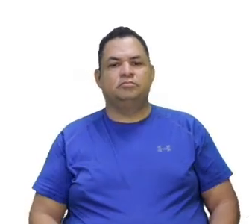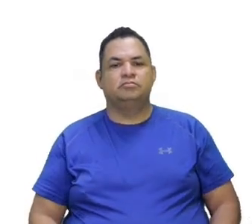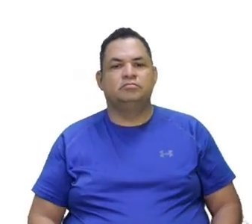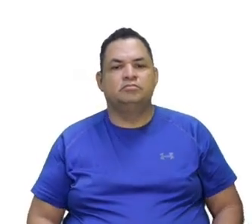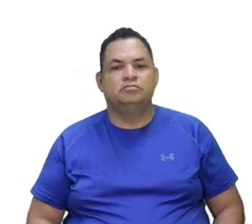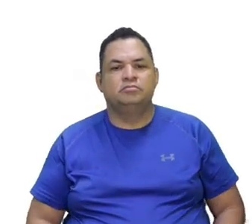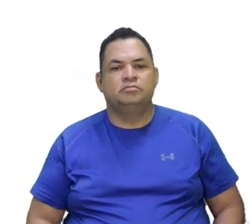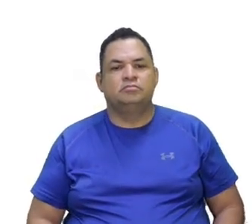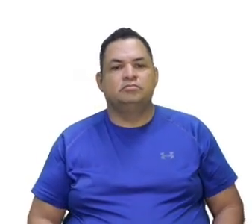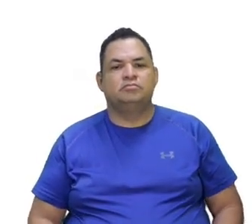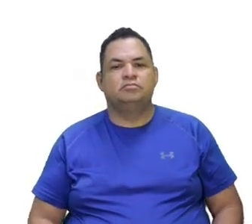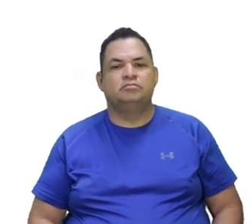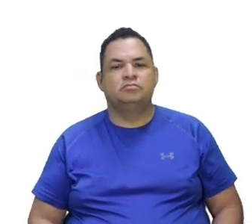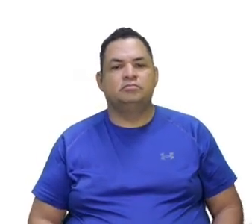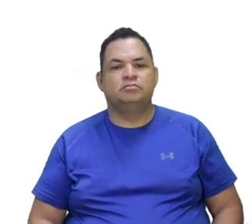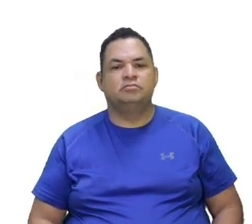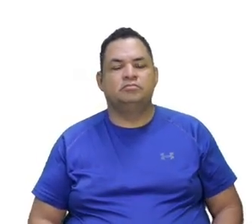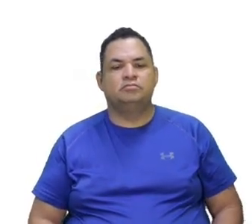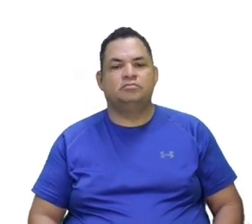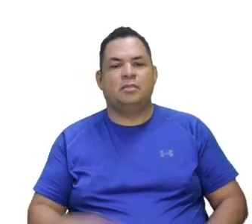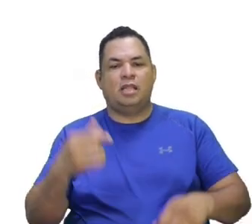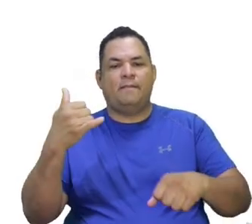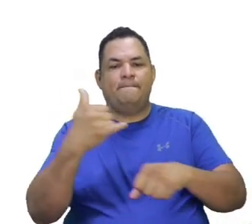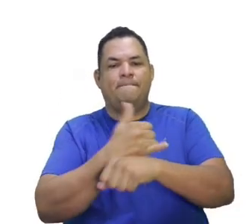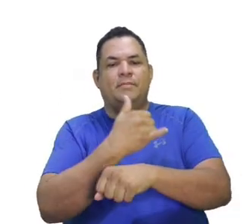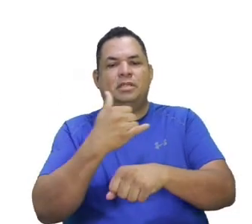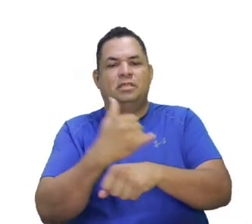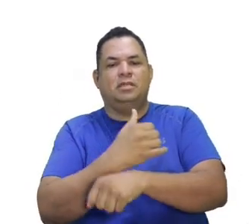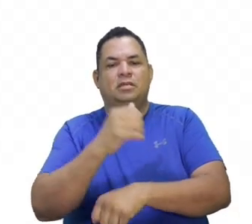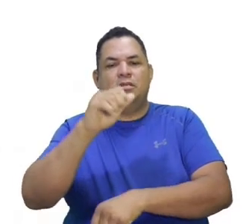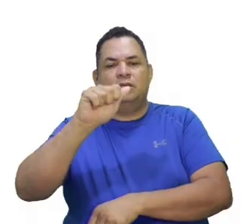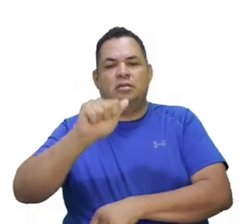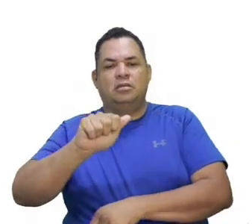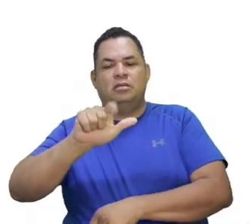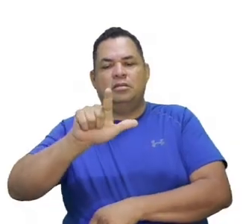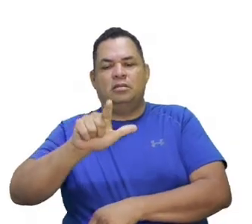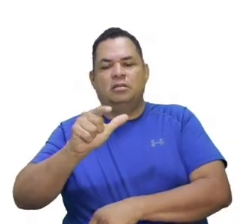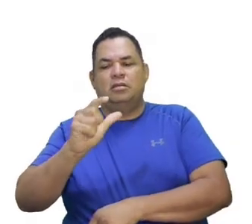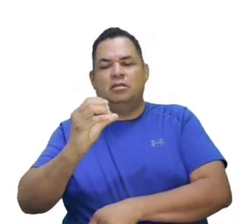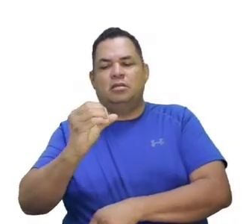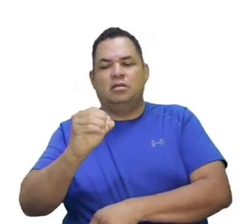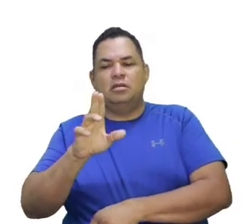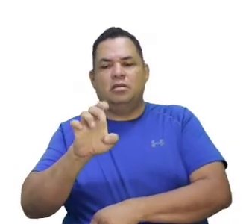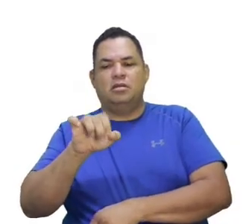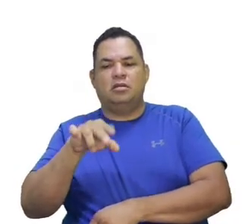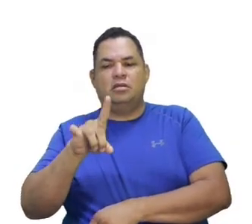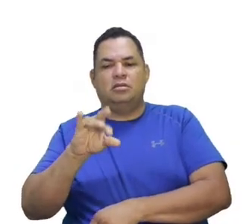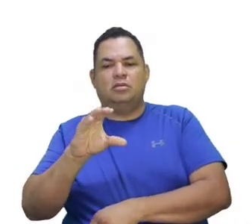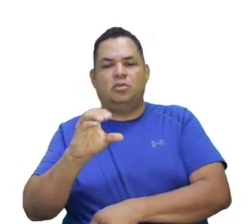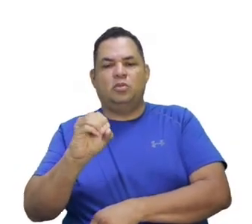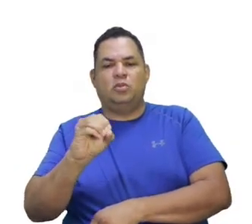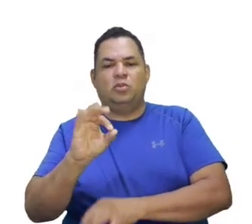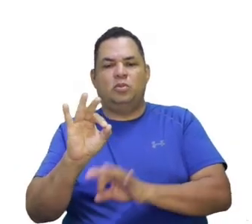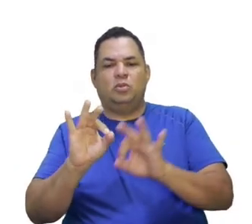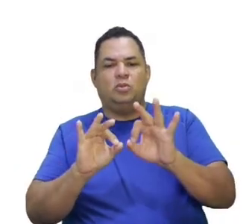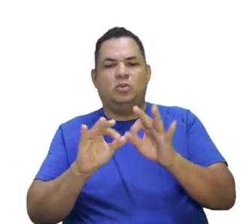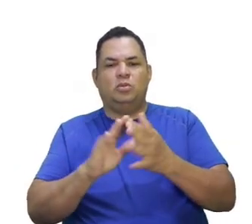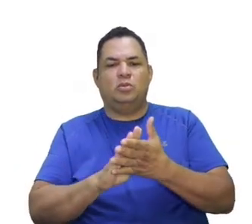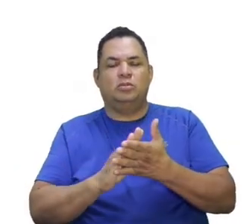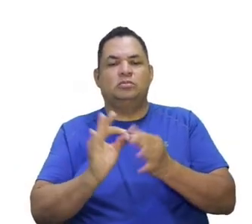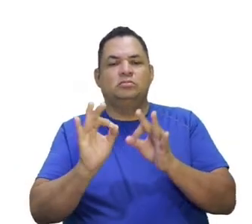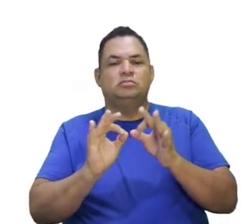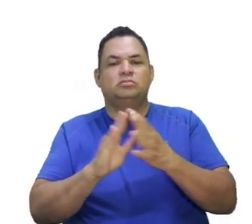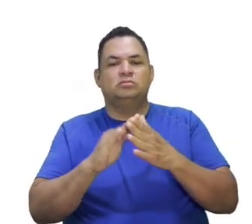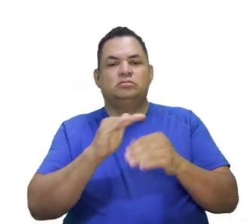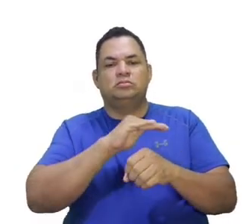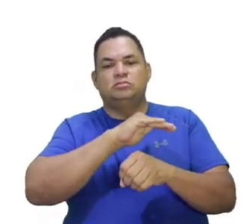O Na, ele é um metal alcalino. Por ser um metal da família dos metais alcalinos, na